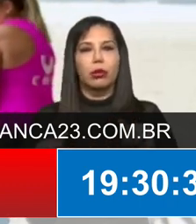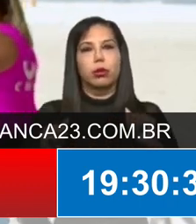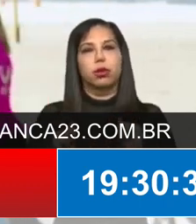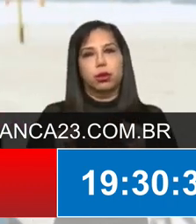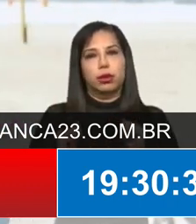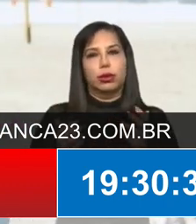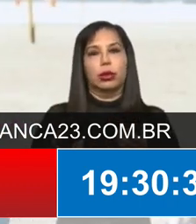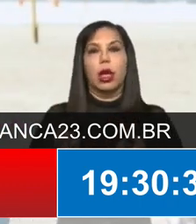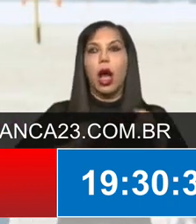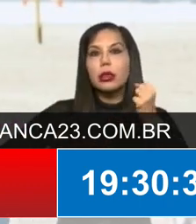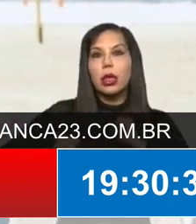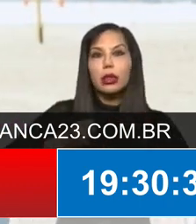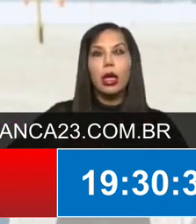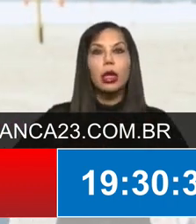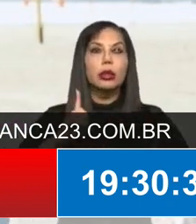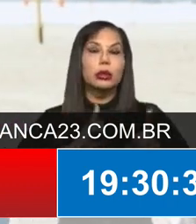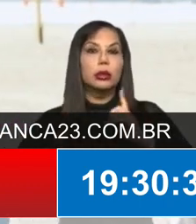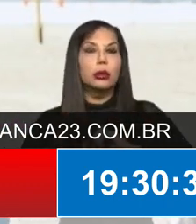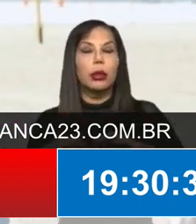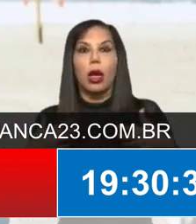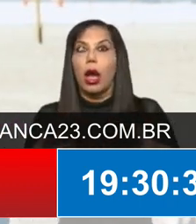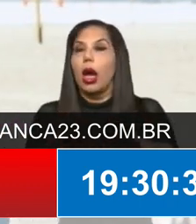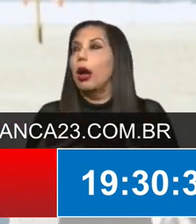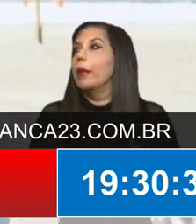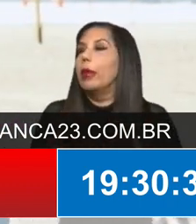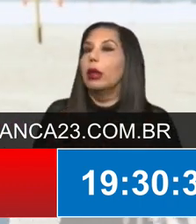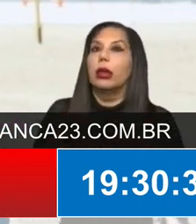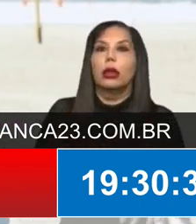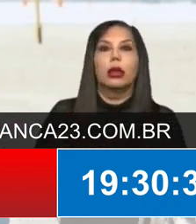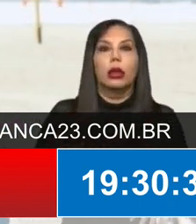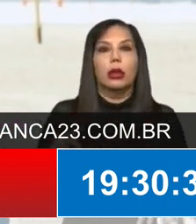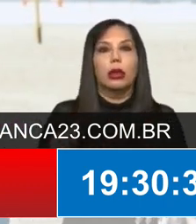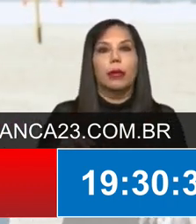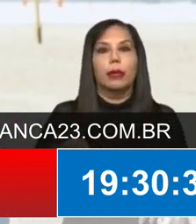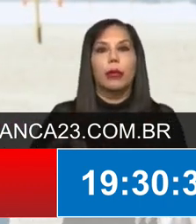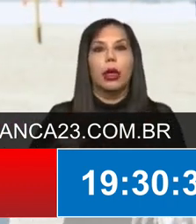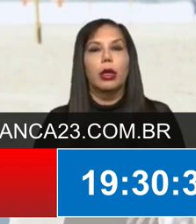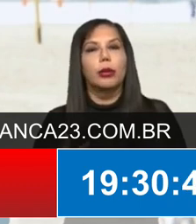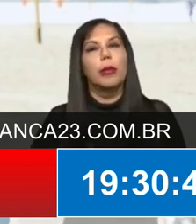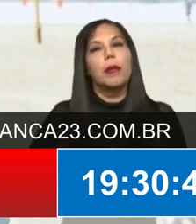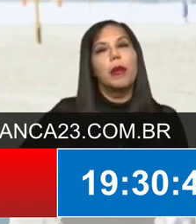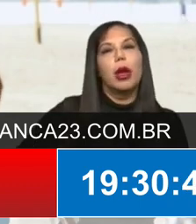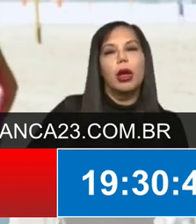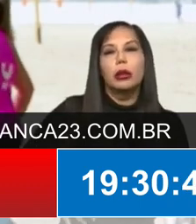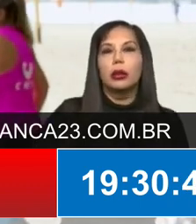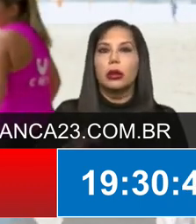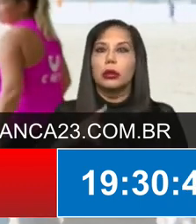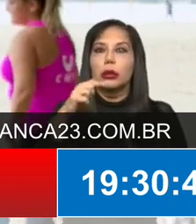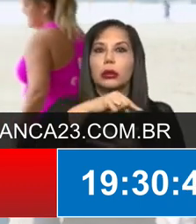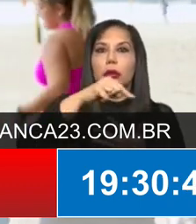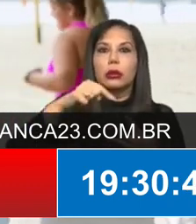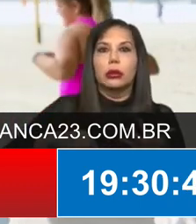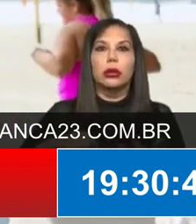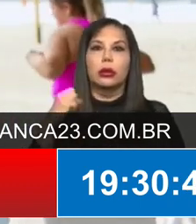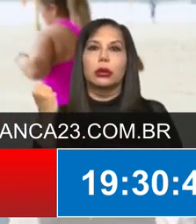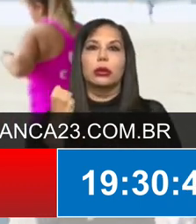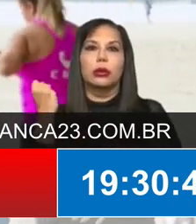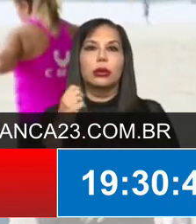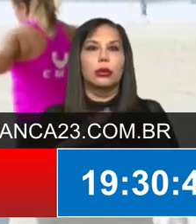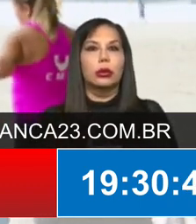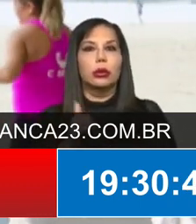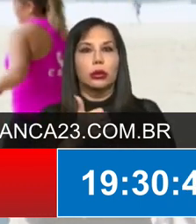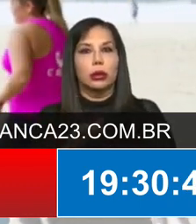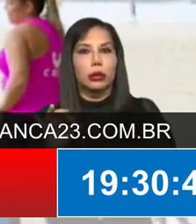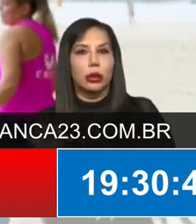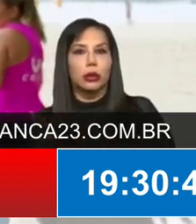tive ansiedade depressão síndrome do pânico cálculo renal então assim foi uma grave uma série grave de doença cheguei a 110 Kg hoje graças a Deus eu